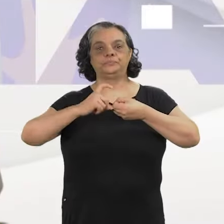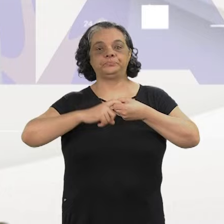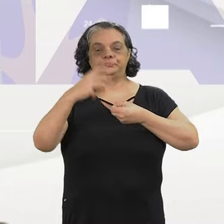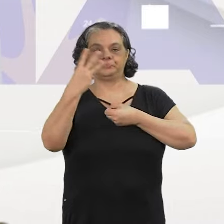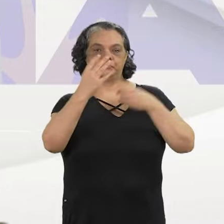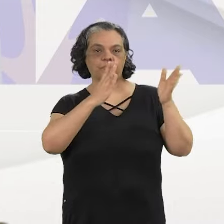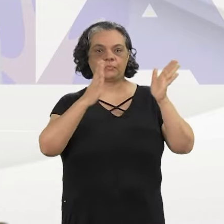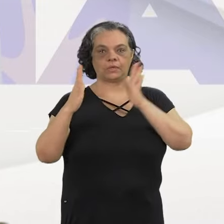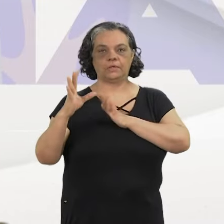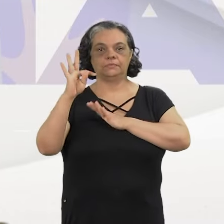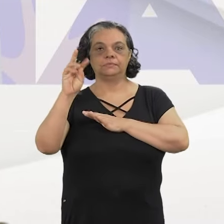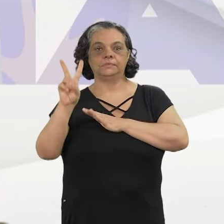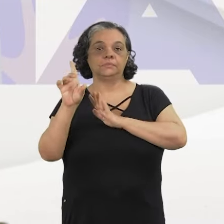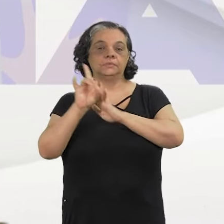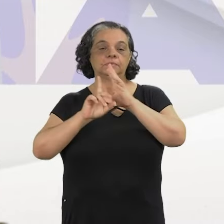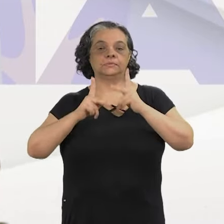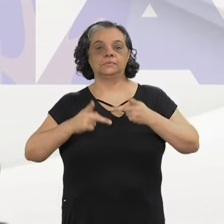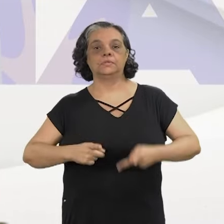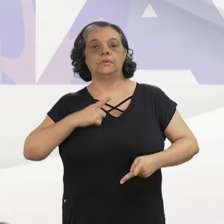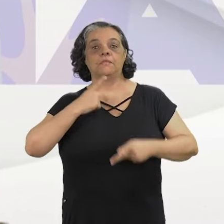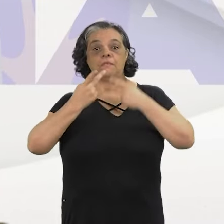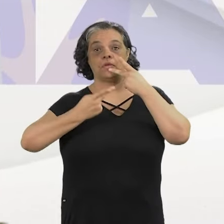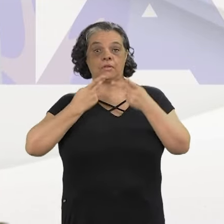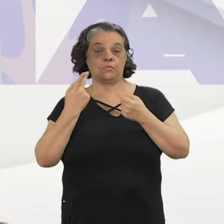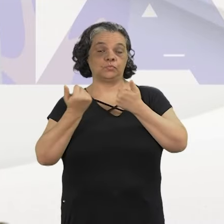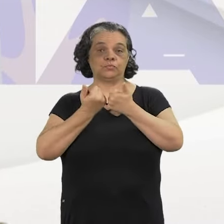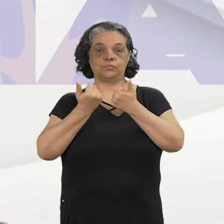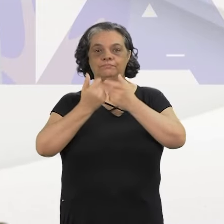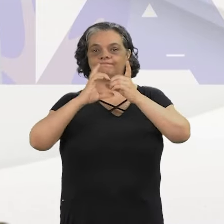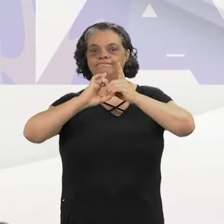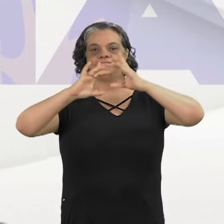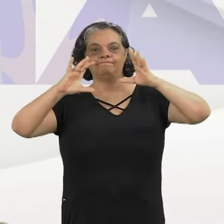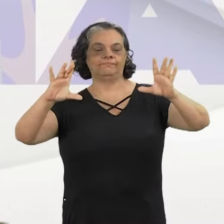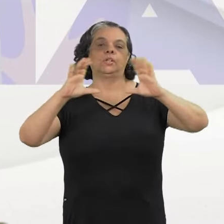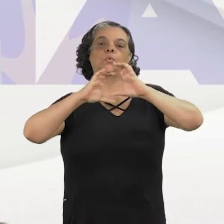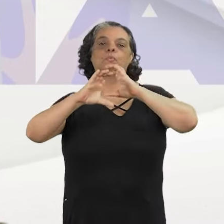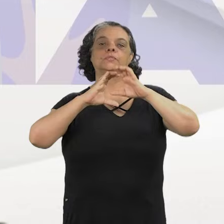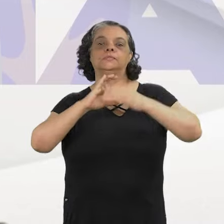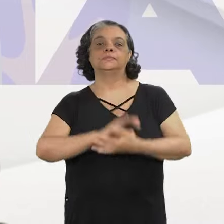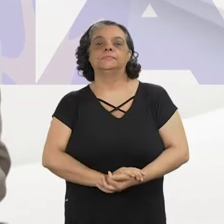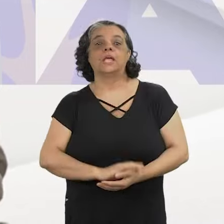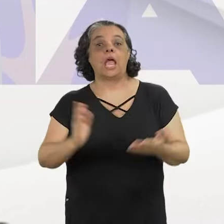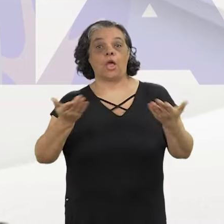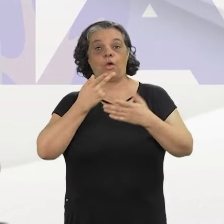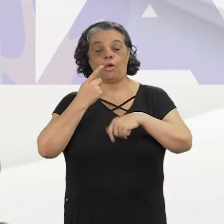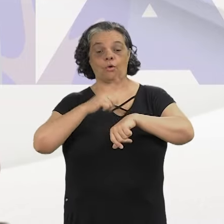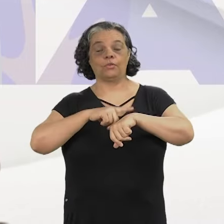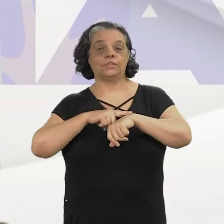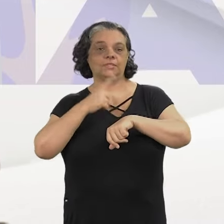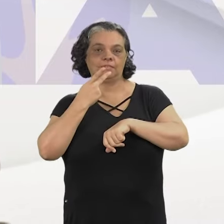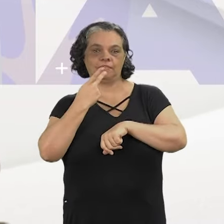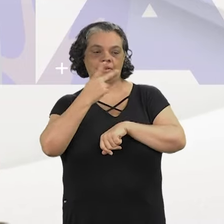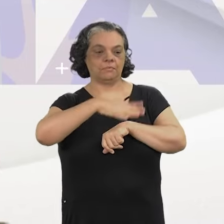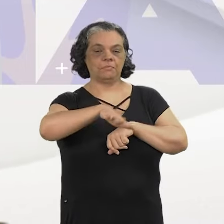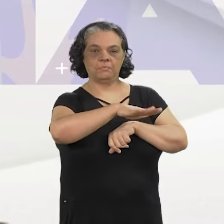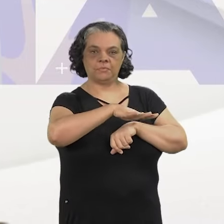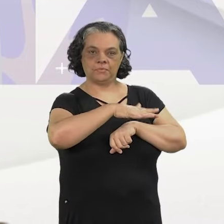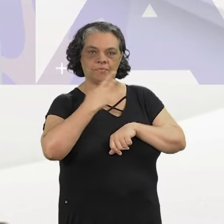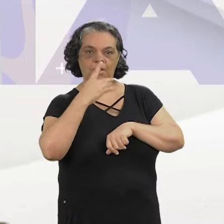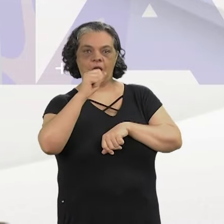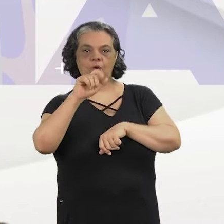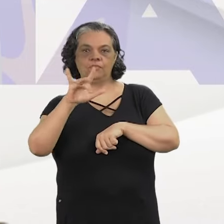estamos de volta com o terceiro bloco do TV DH que nesta edição fala sobre democratização da comunicação agora é hora do quadro